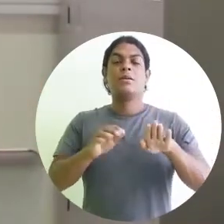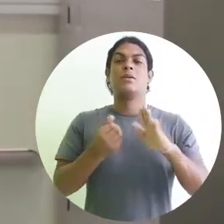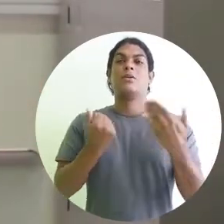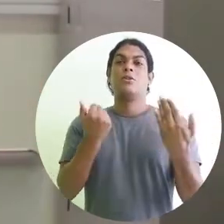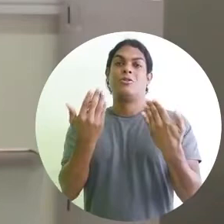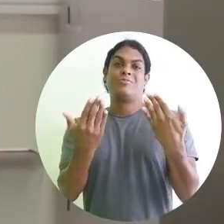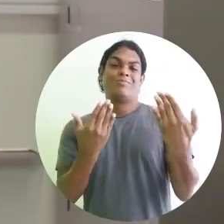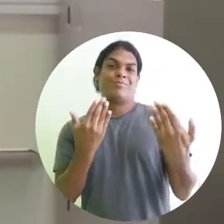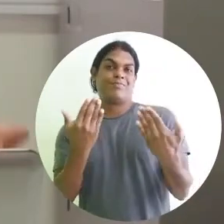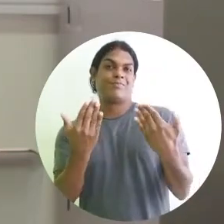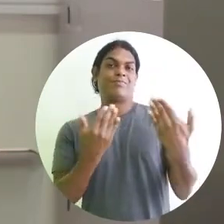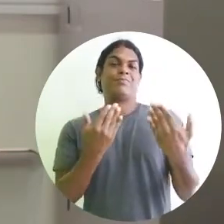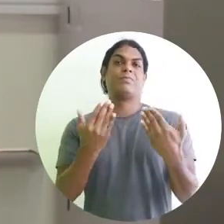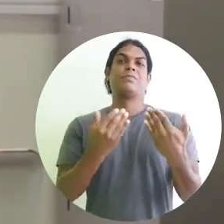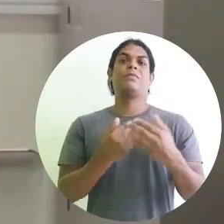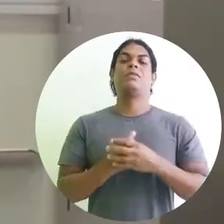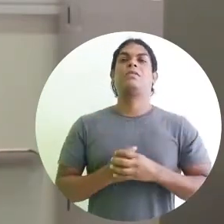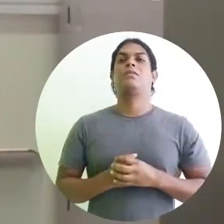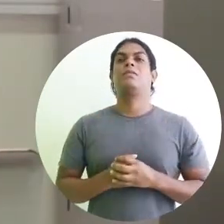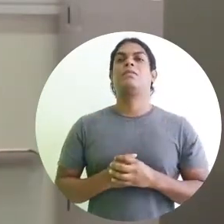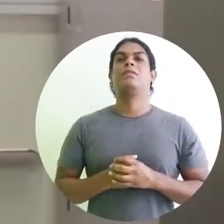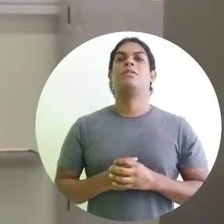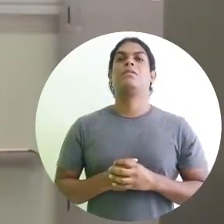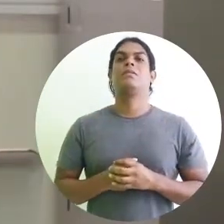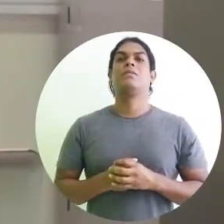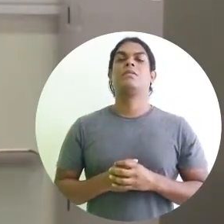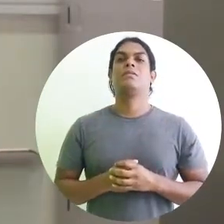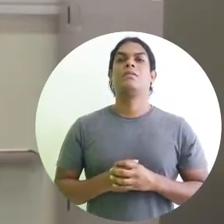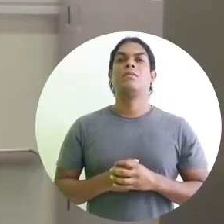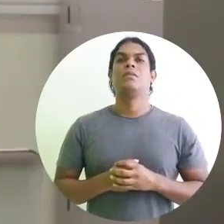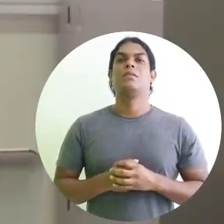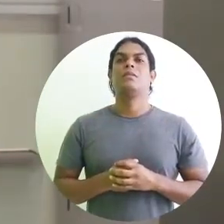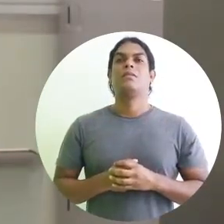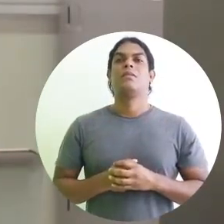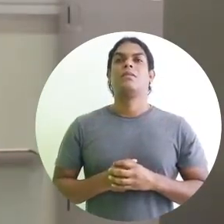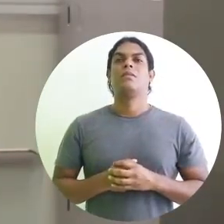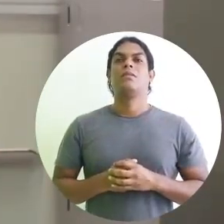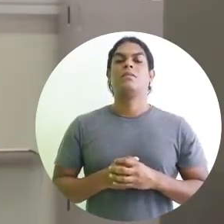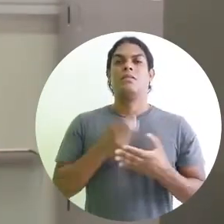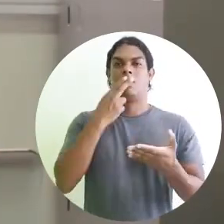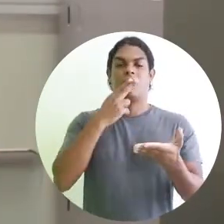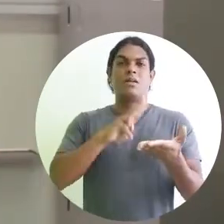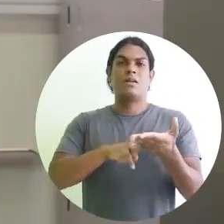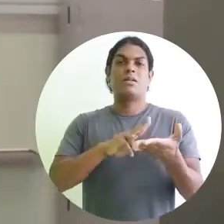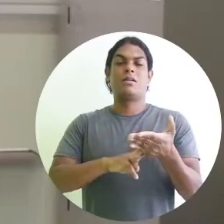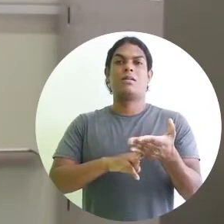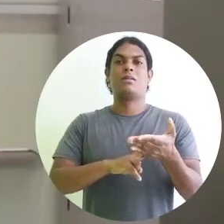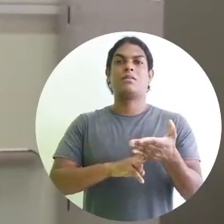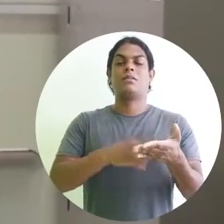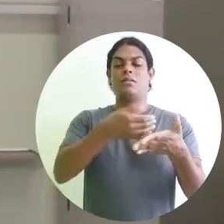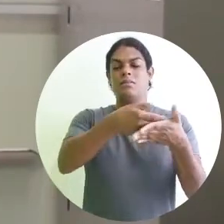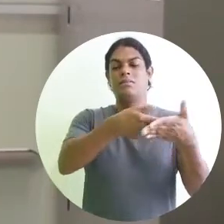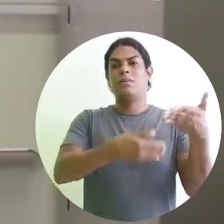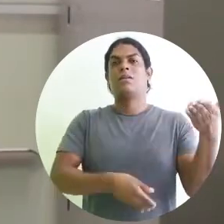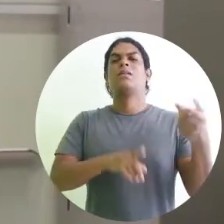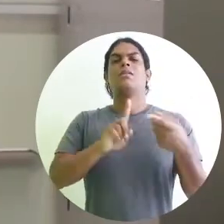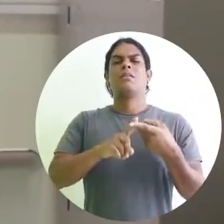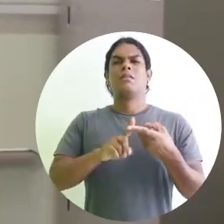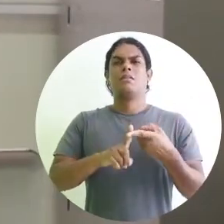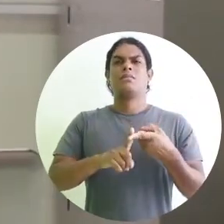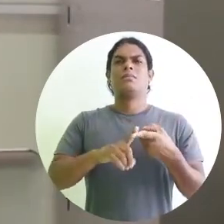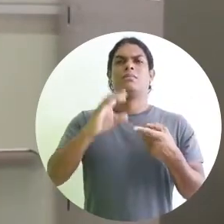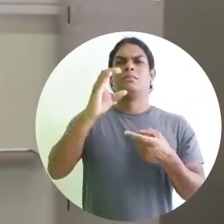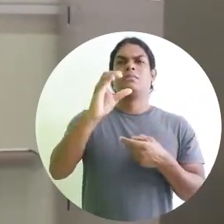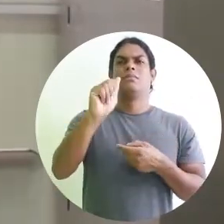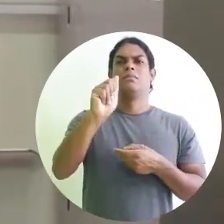o risco de ambas as partes. A carta de crédito, né, também é uma modalidade muito usada,